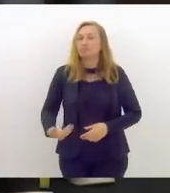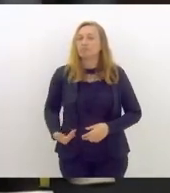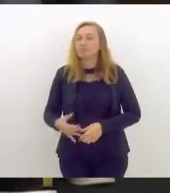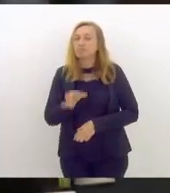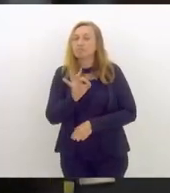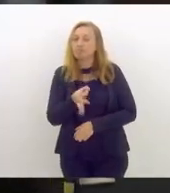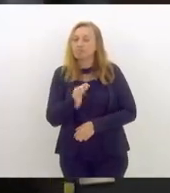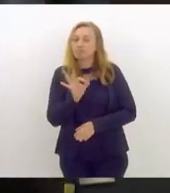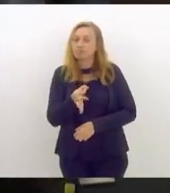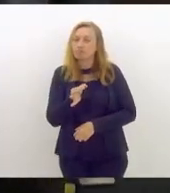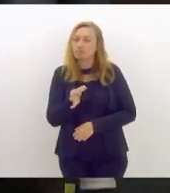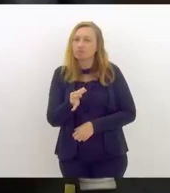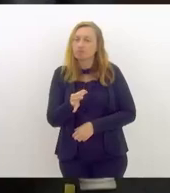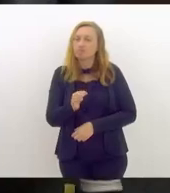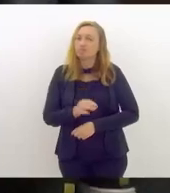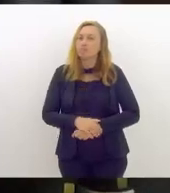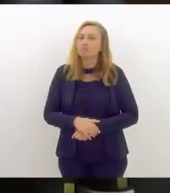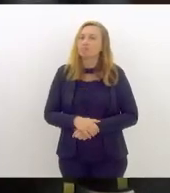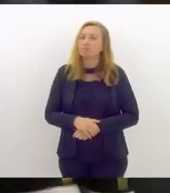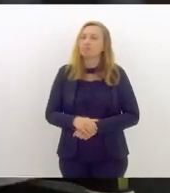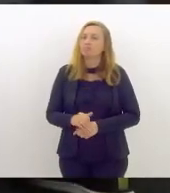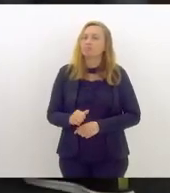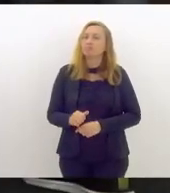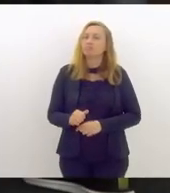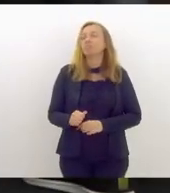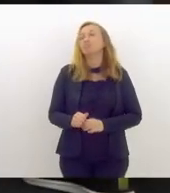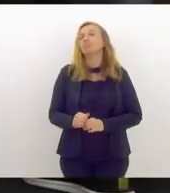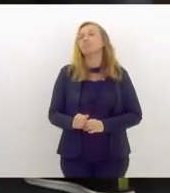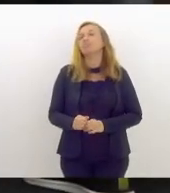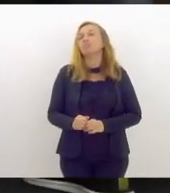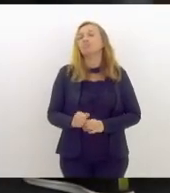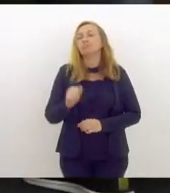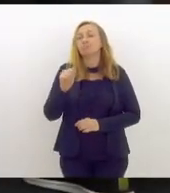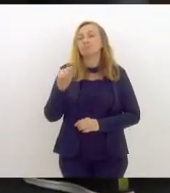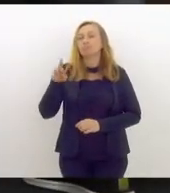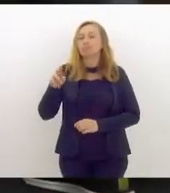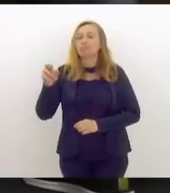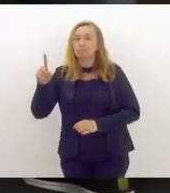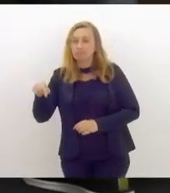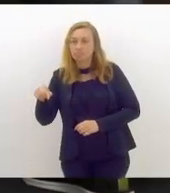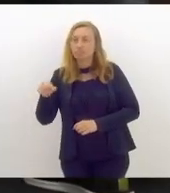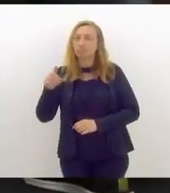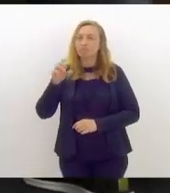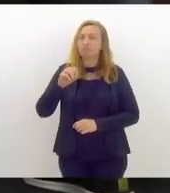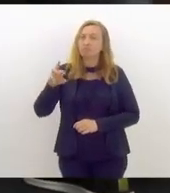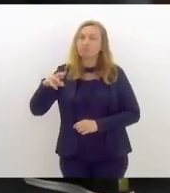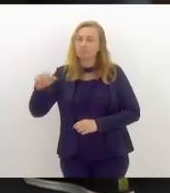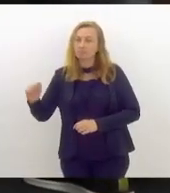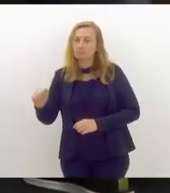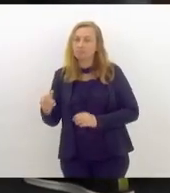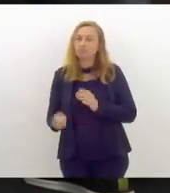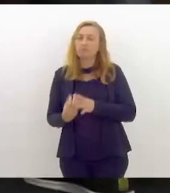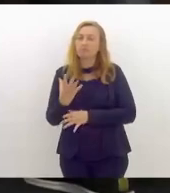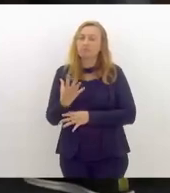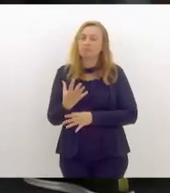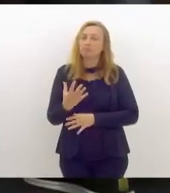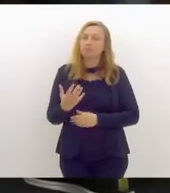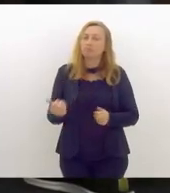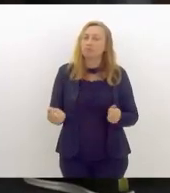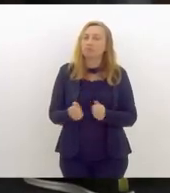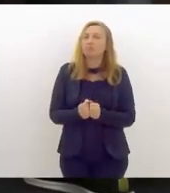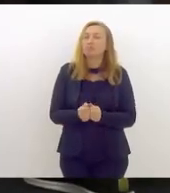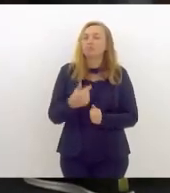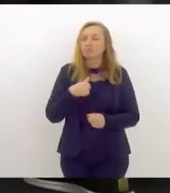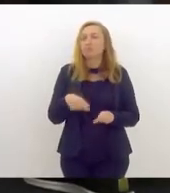certeza, a qual com certeza o André Correia, que criou a unidade, participará, eu também participarei.